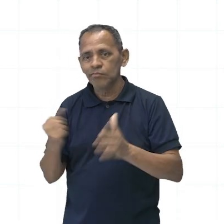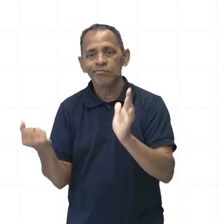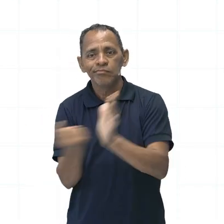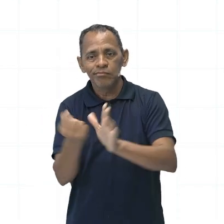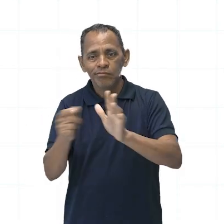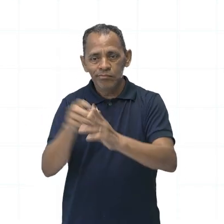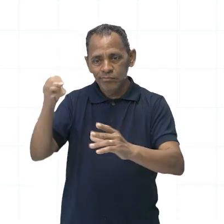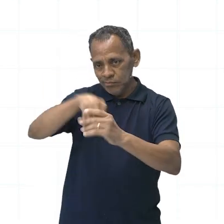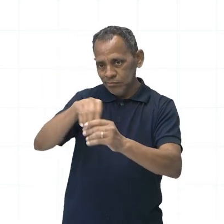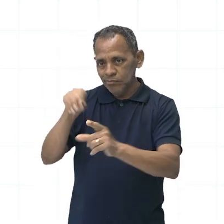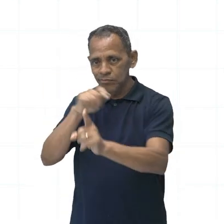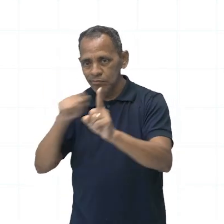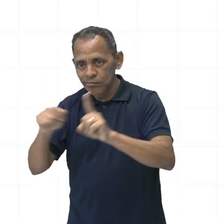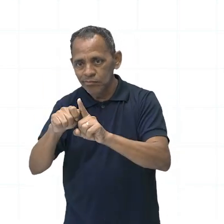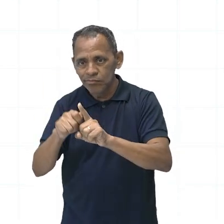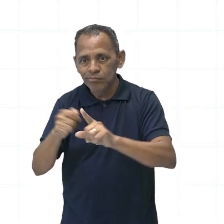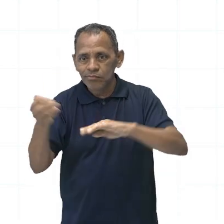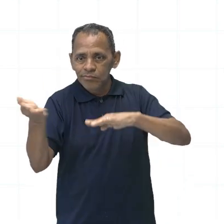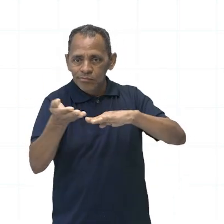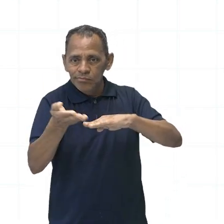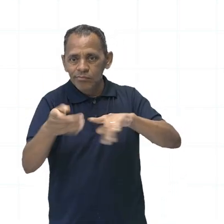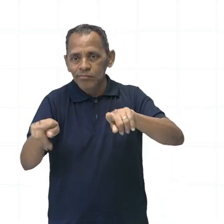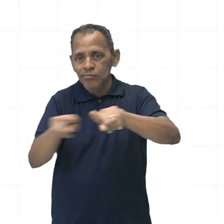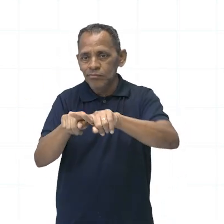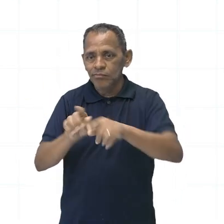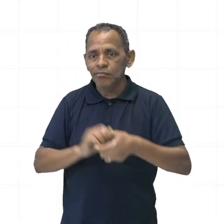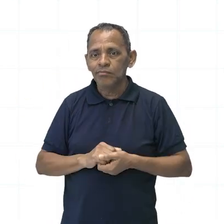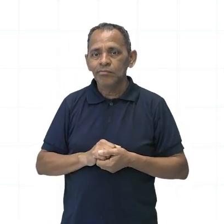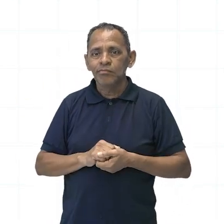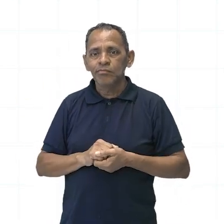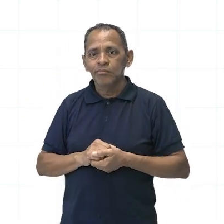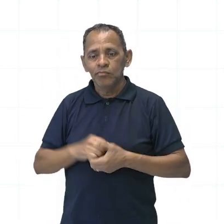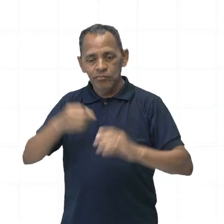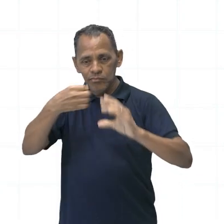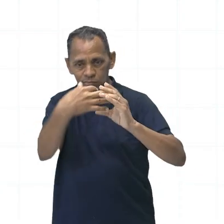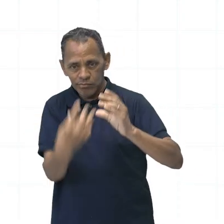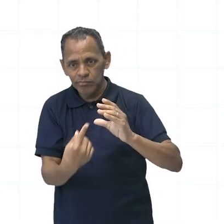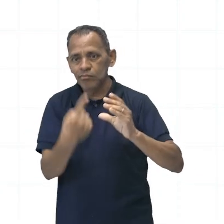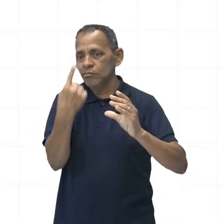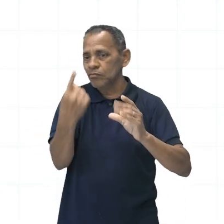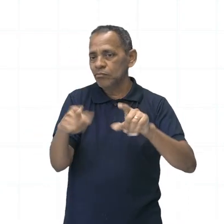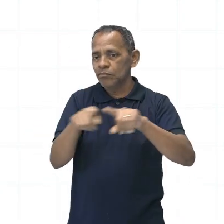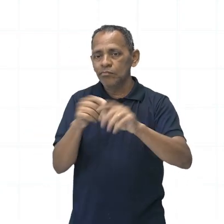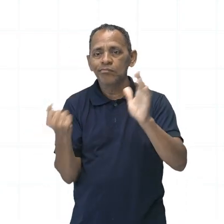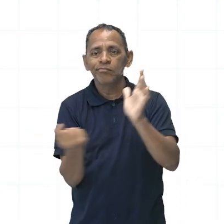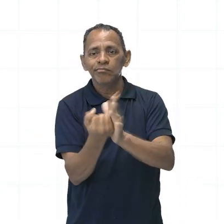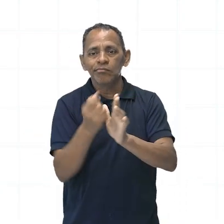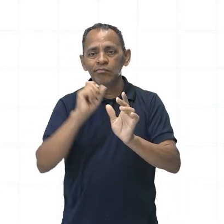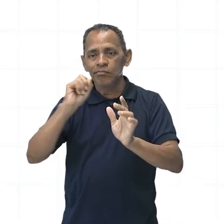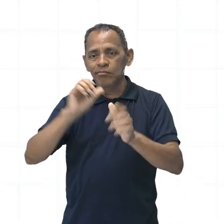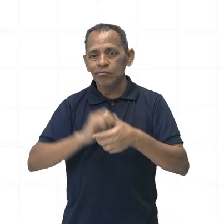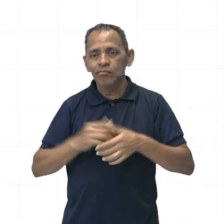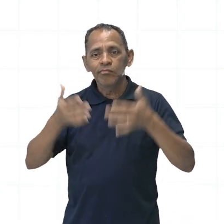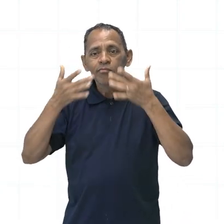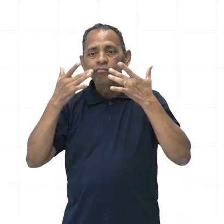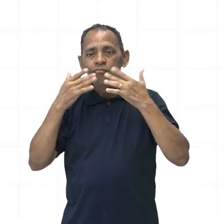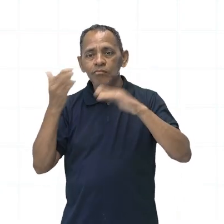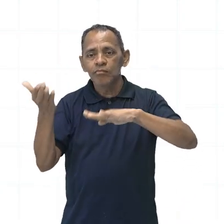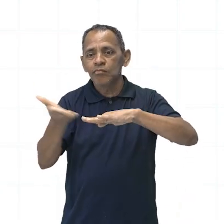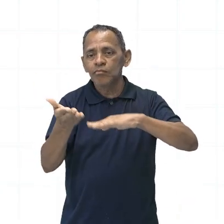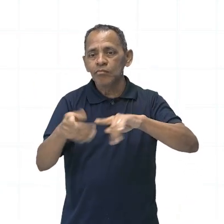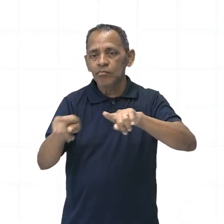impacto na sociedade contemporânea. Uma das características mais marcantes do